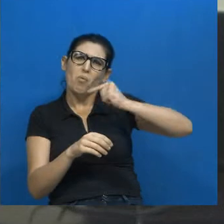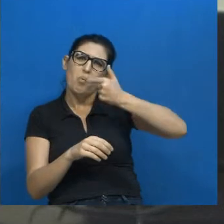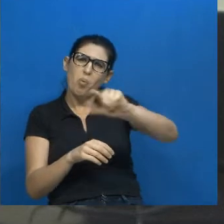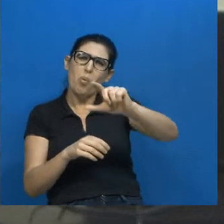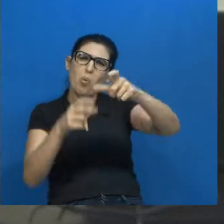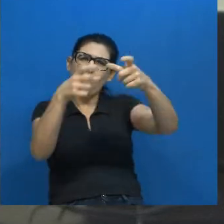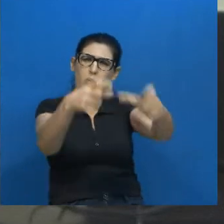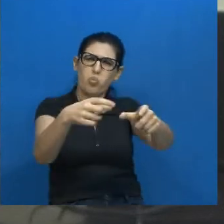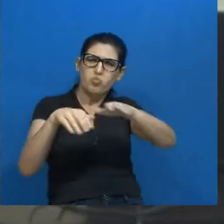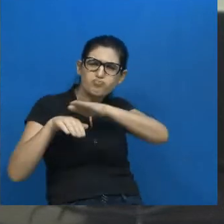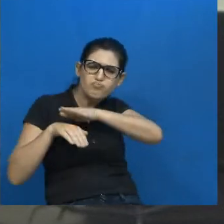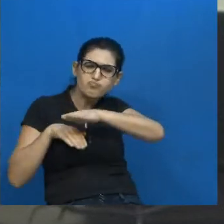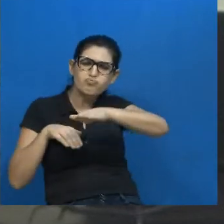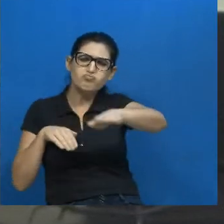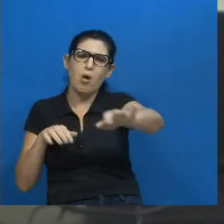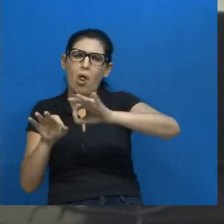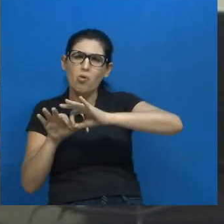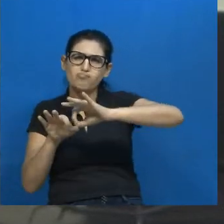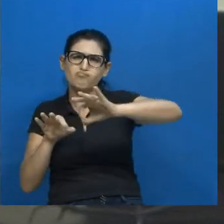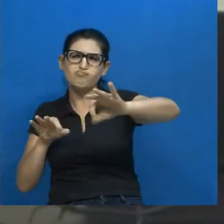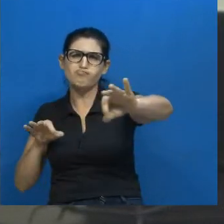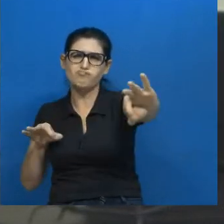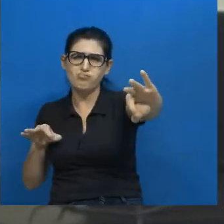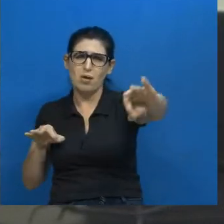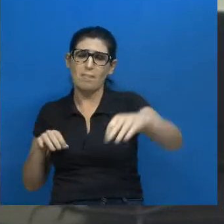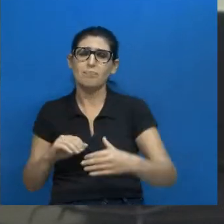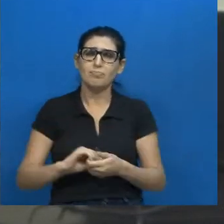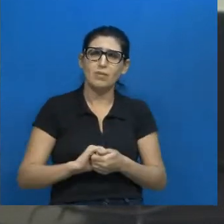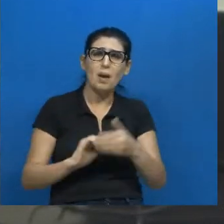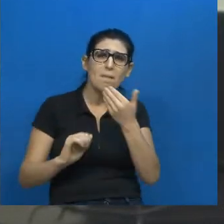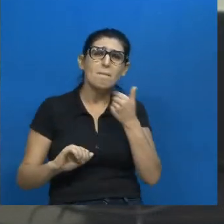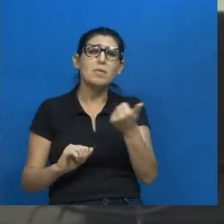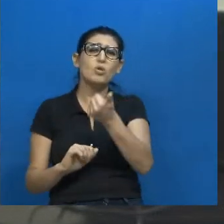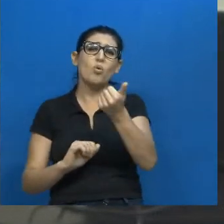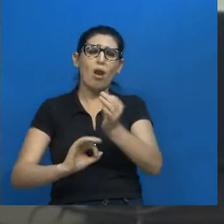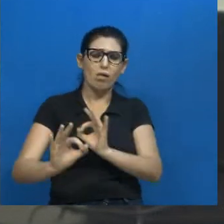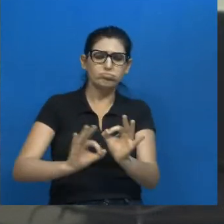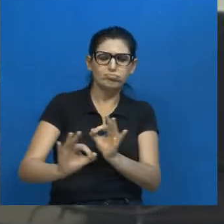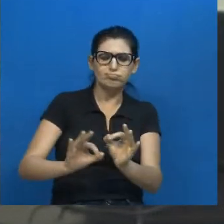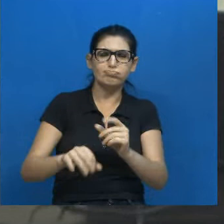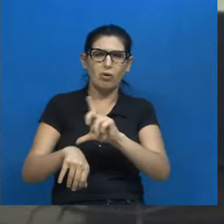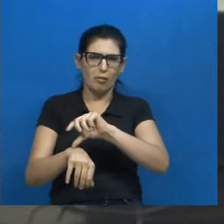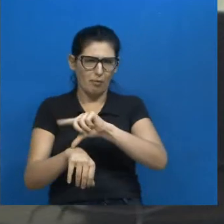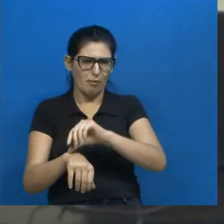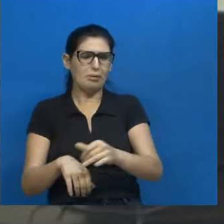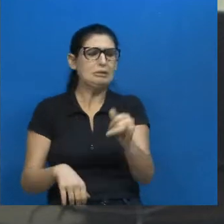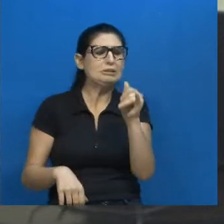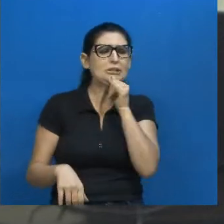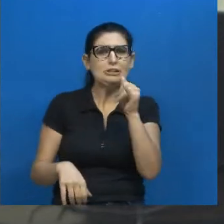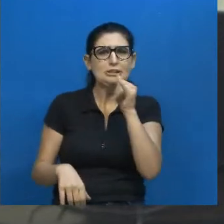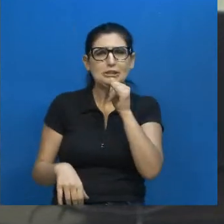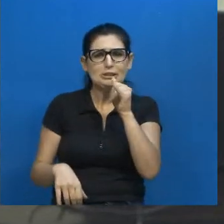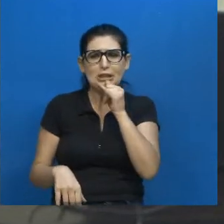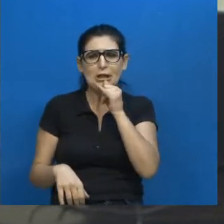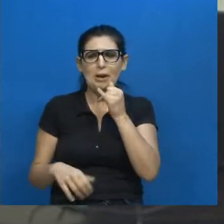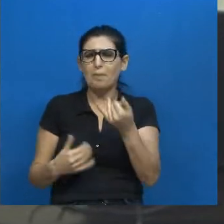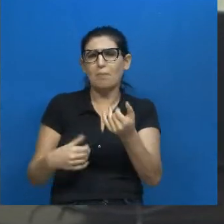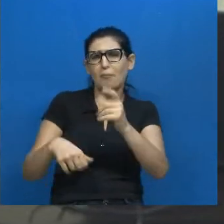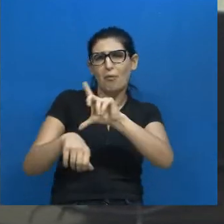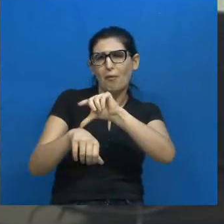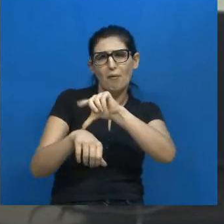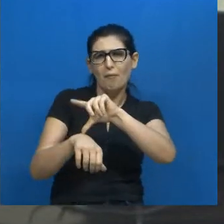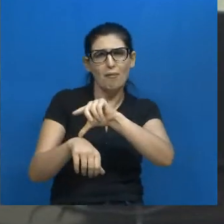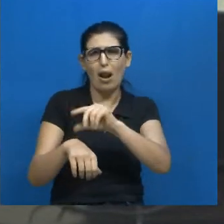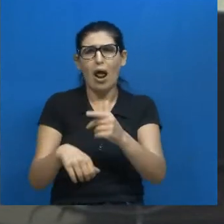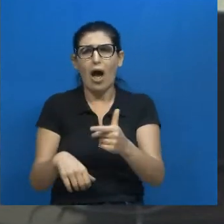da cidade, a gente conseguiu melhorar o intervalo entre ônibus. Tem casos que era assim, vamos lá, vou dar um exemplo das partidas num determinado